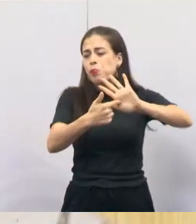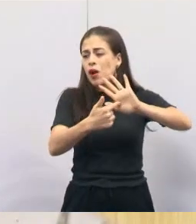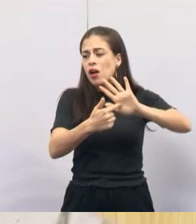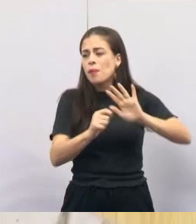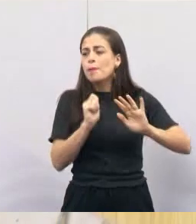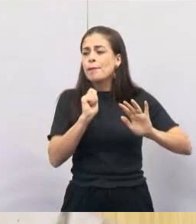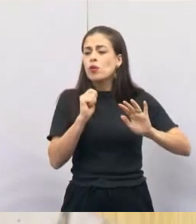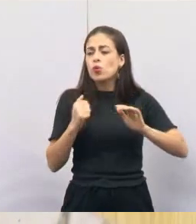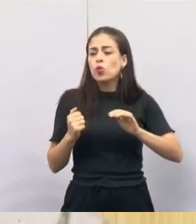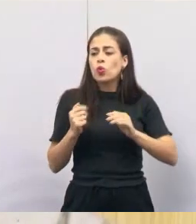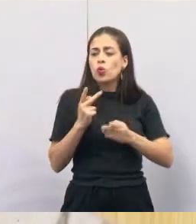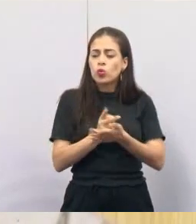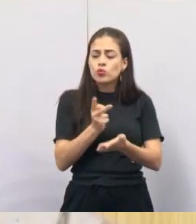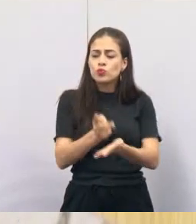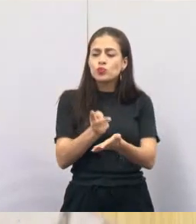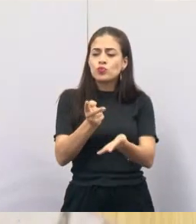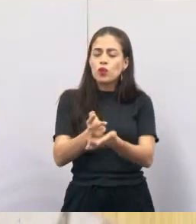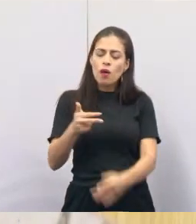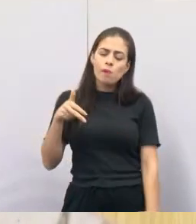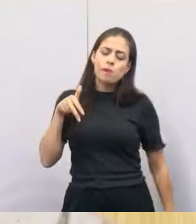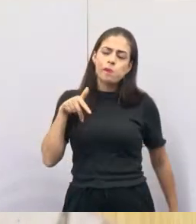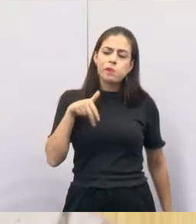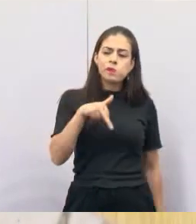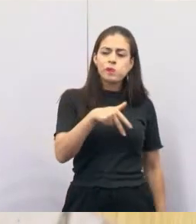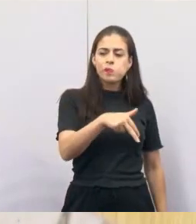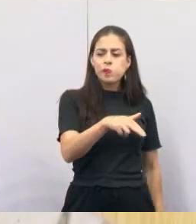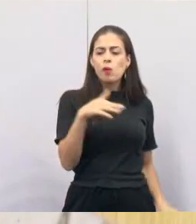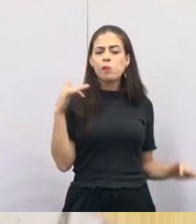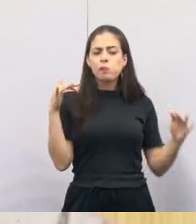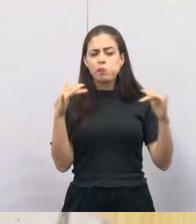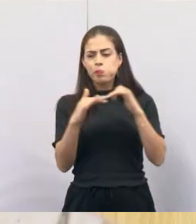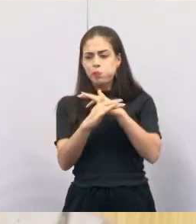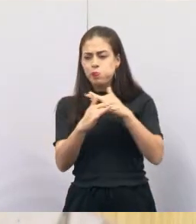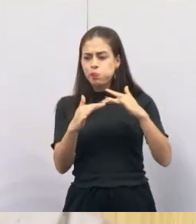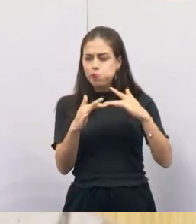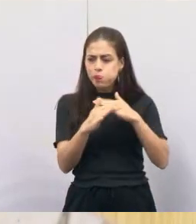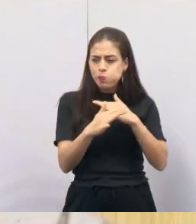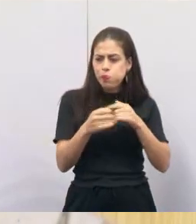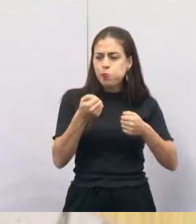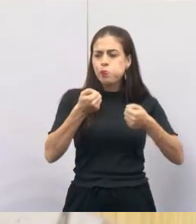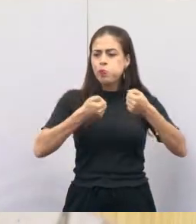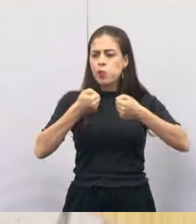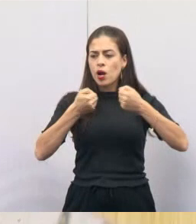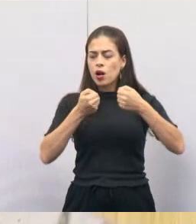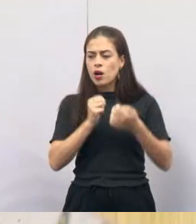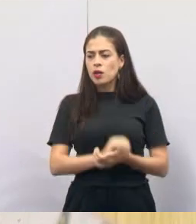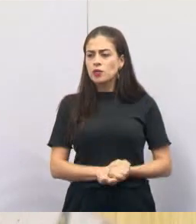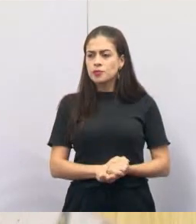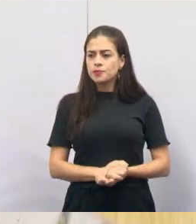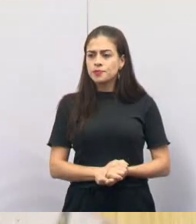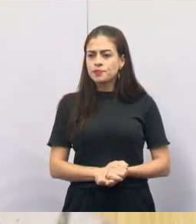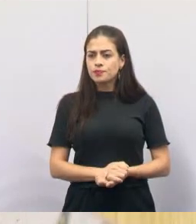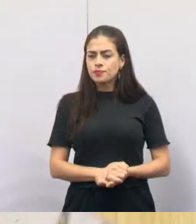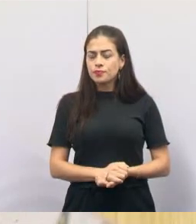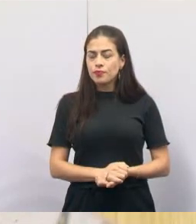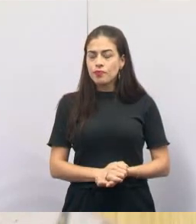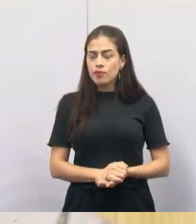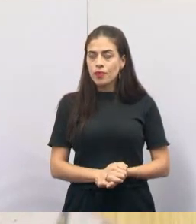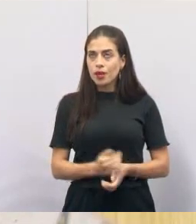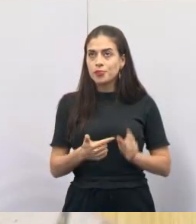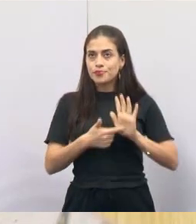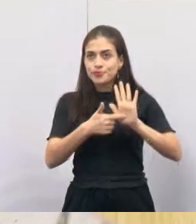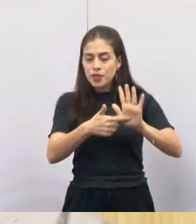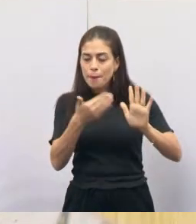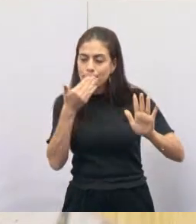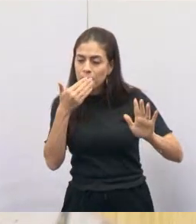para continuar o trajeto, se deparando com um trânsito intenso de veículos. Diante do exposto, solicitamos a devida